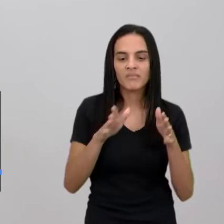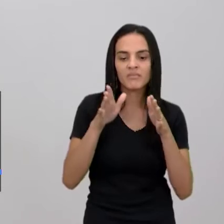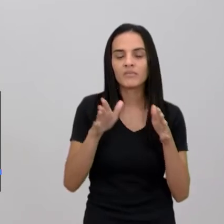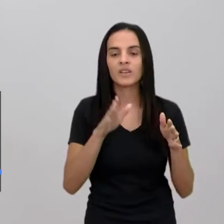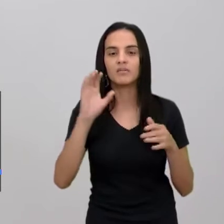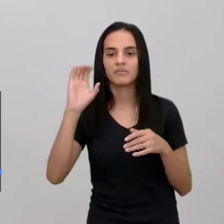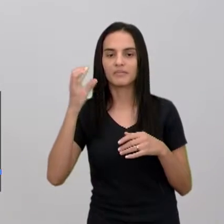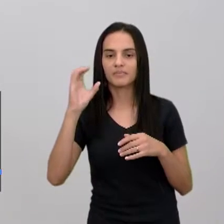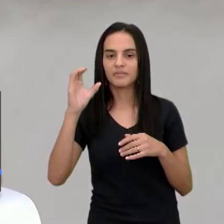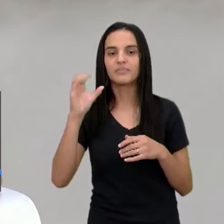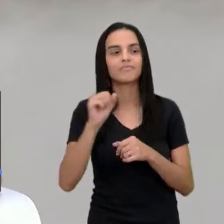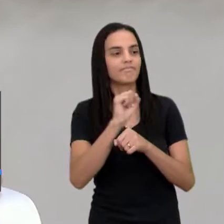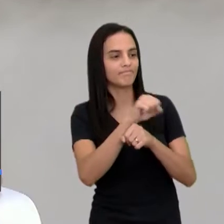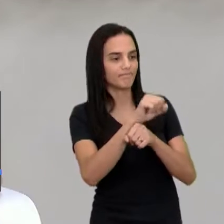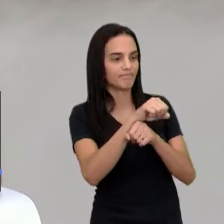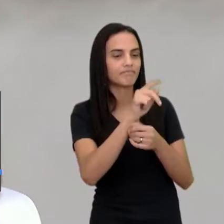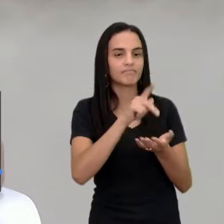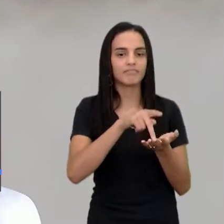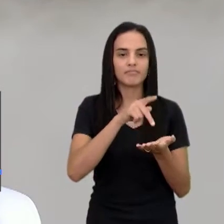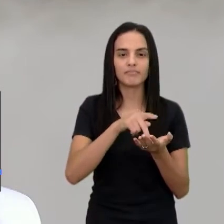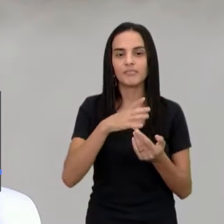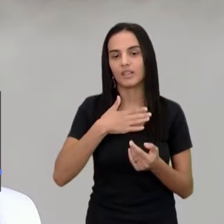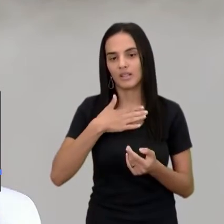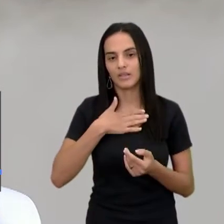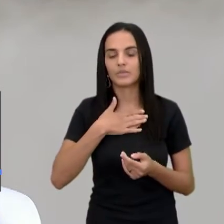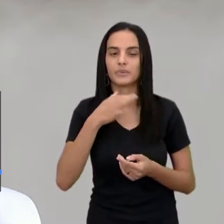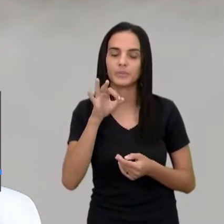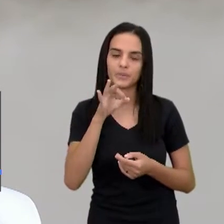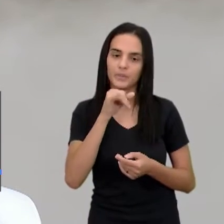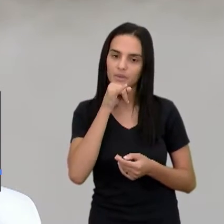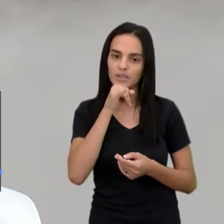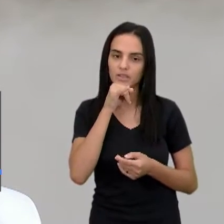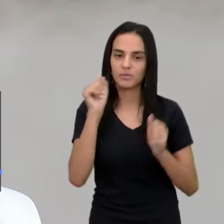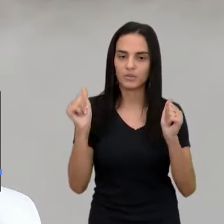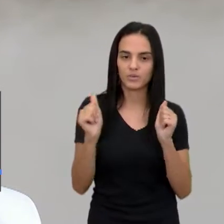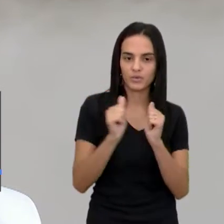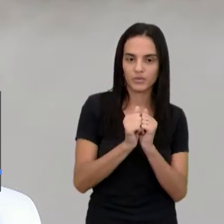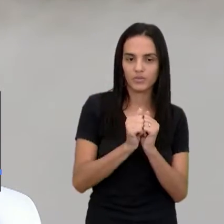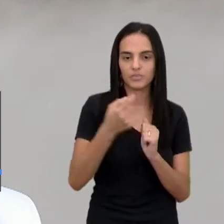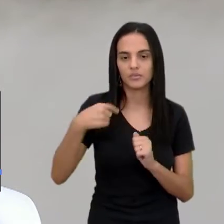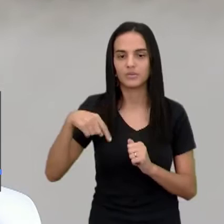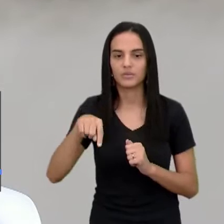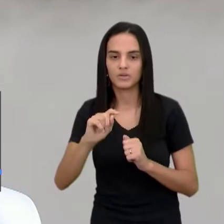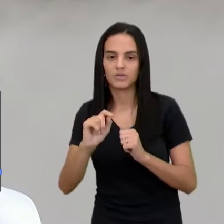acontece, não acontece? Super, exatamente. Então, eu, por exemplo, junto com os meus